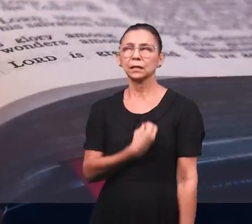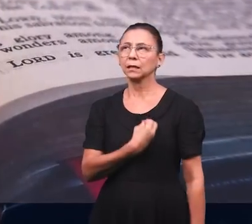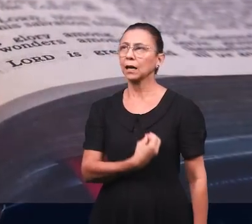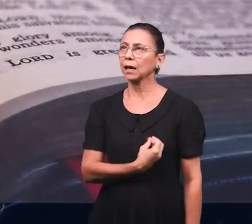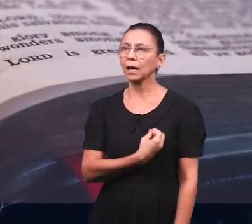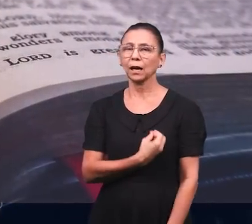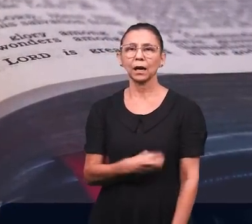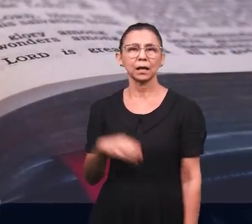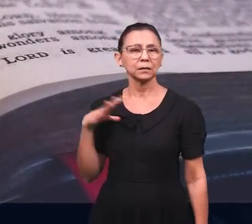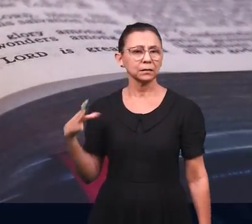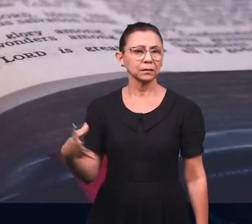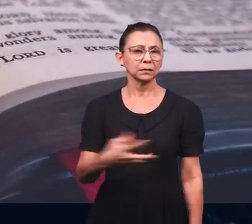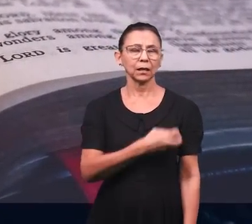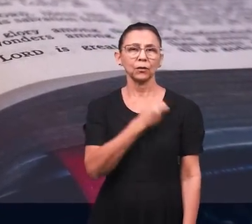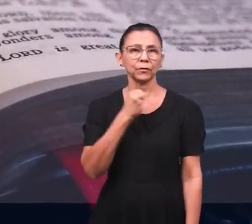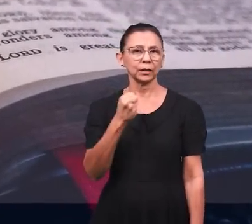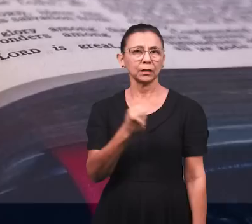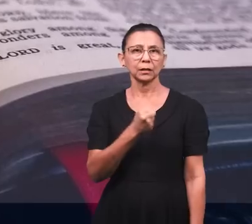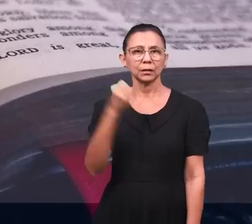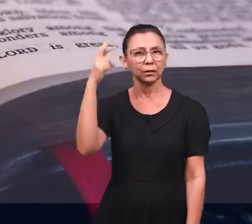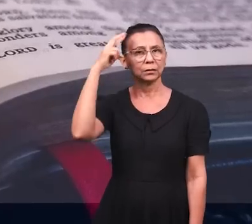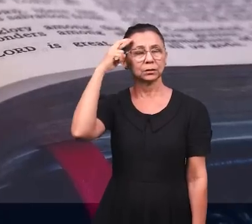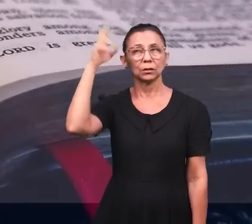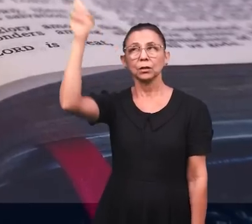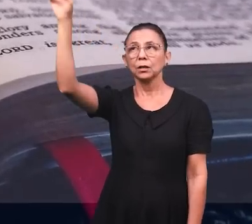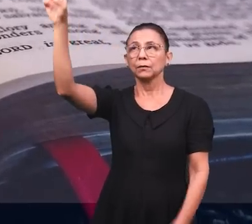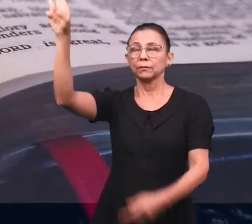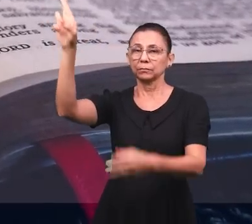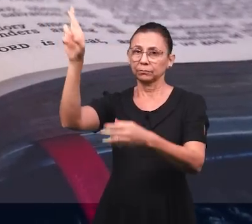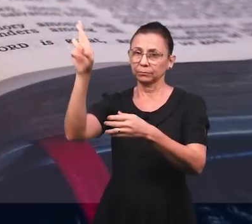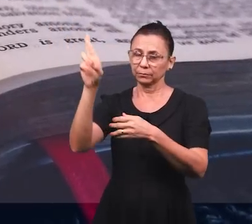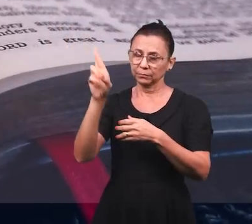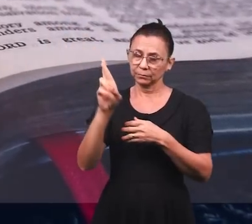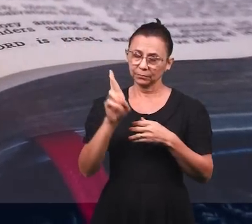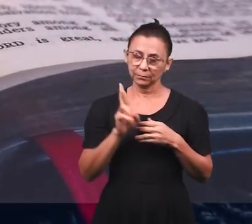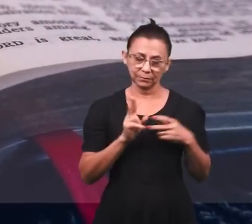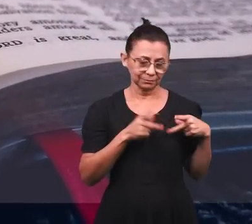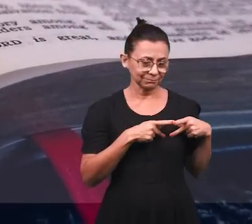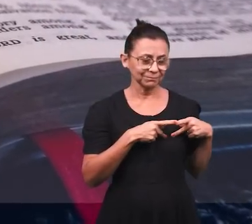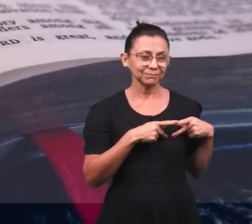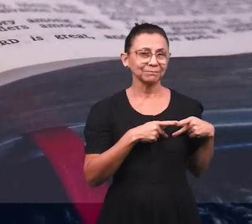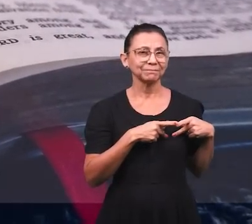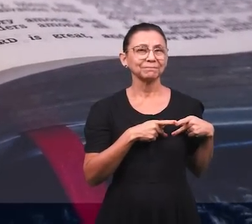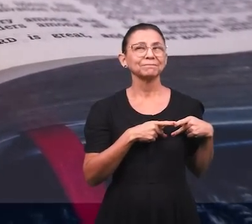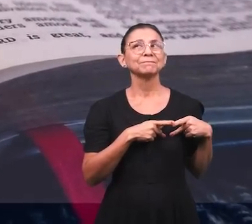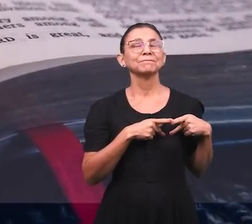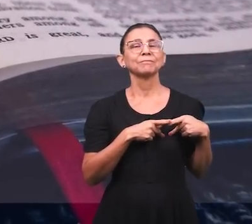sangue que é vida, ó bendito, vem me